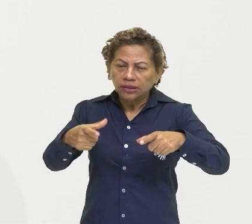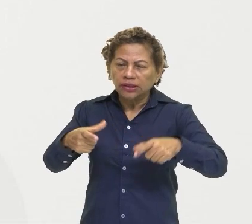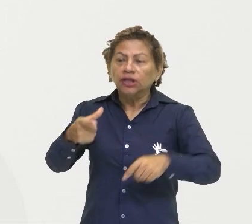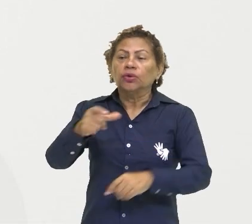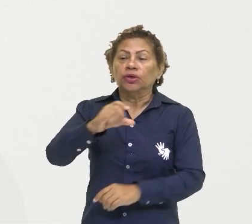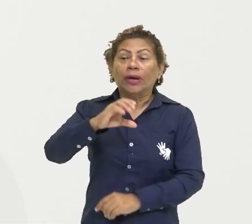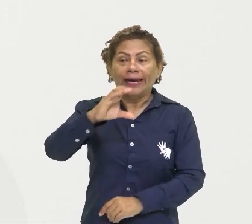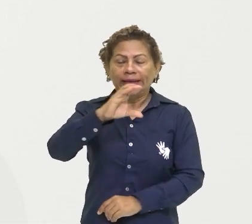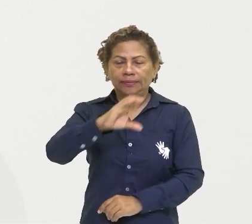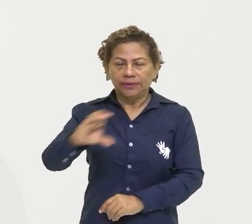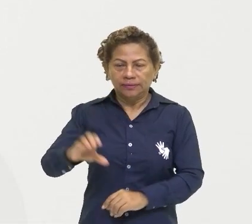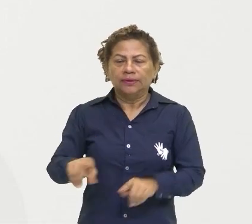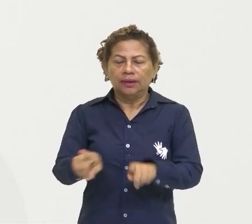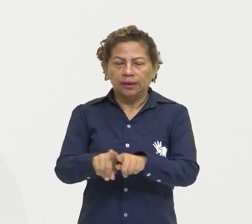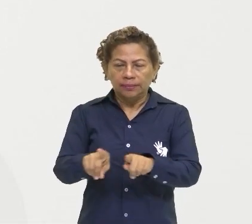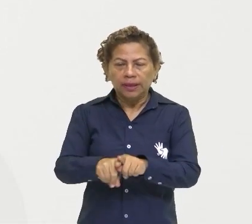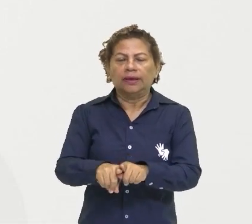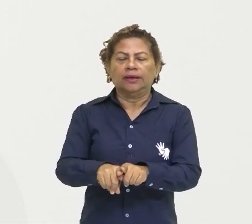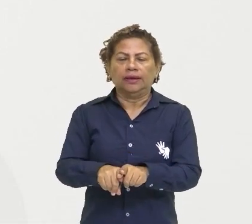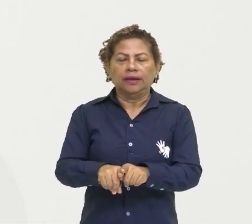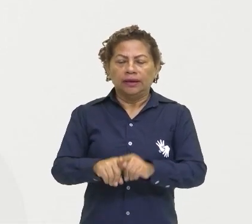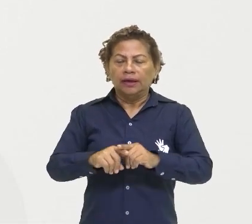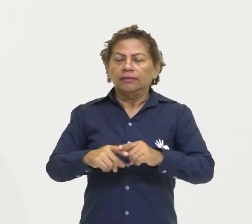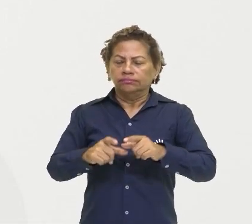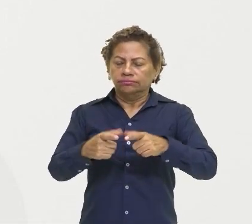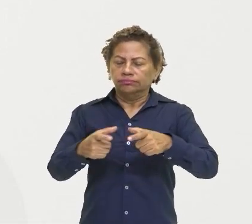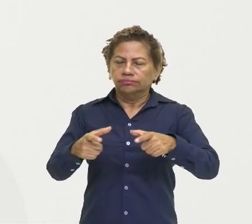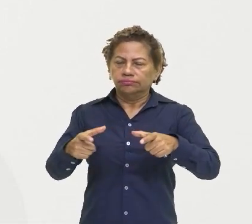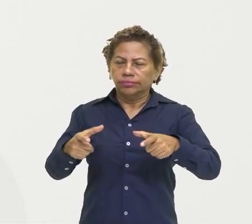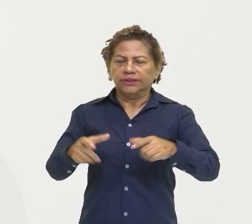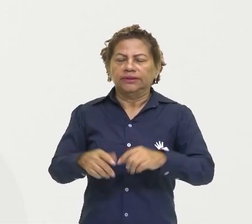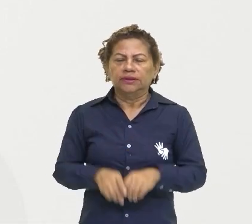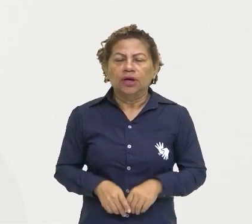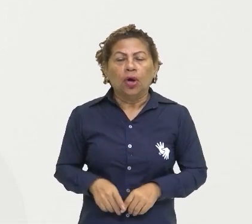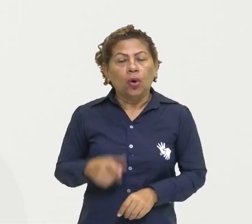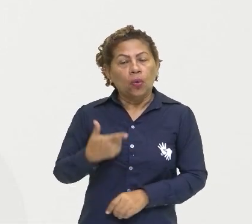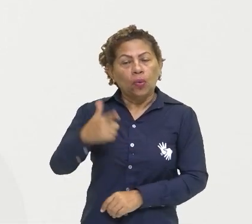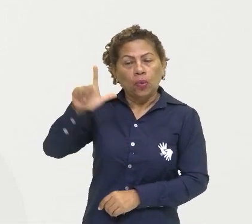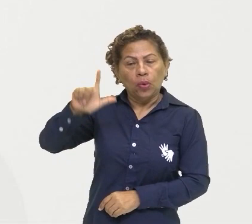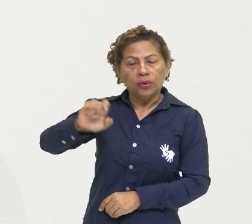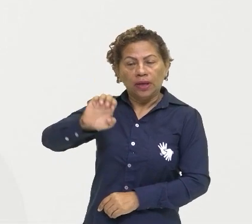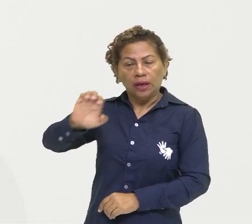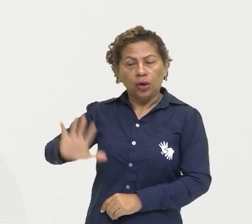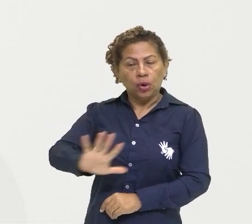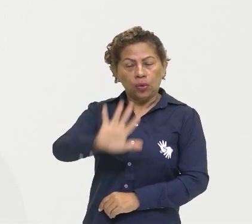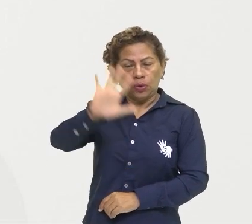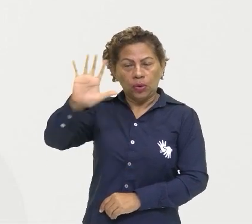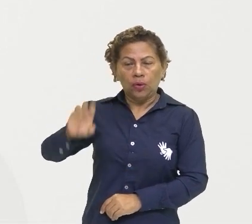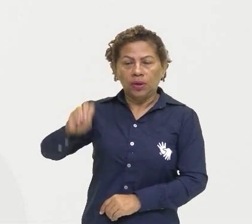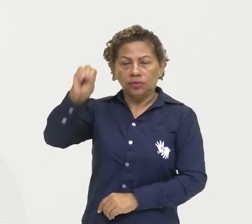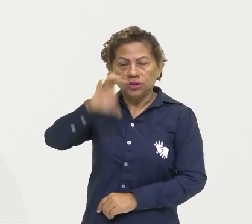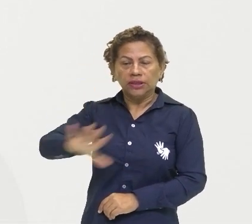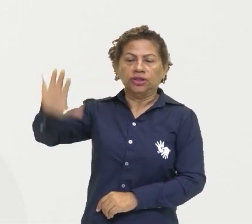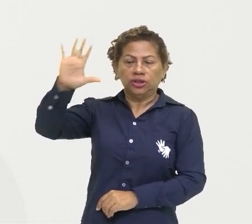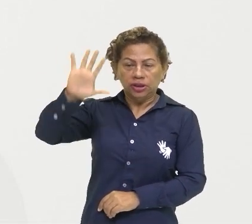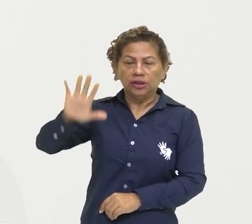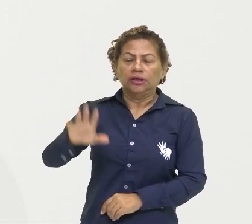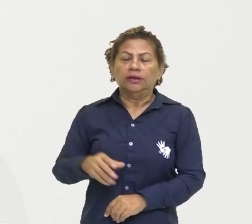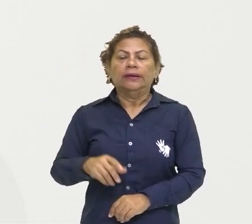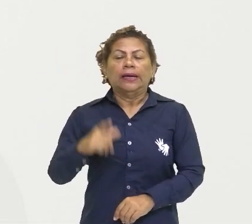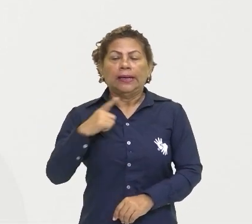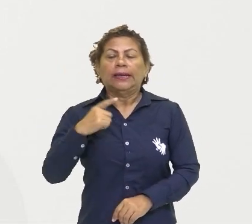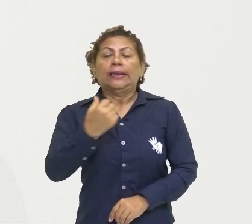forma menos acelerada, bem mais estável. Já outros continentes, como a Europa e